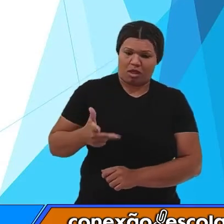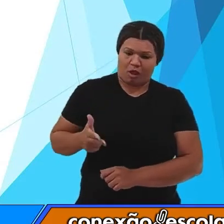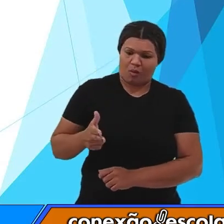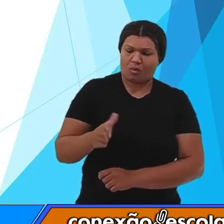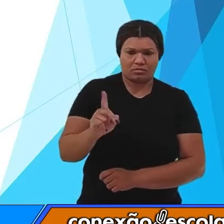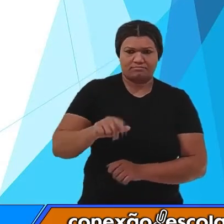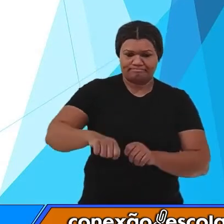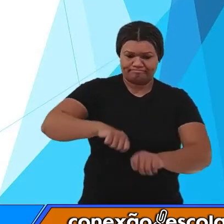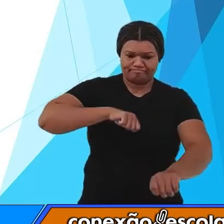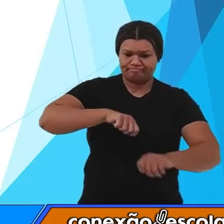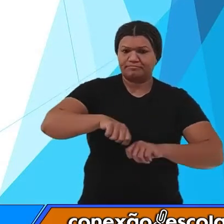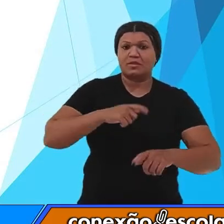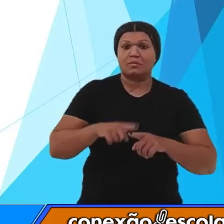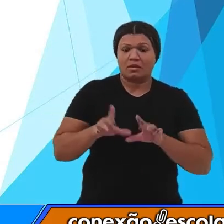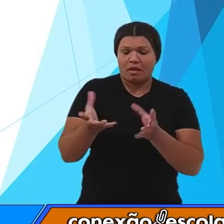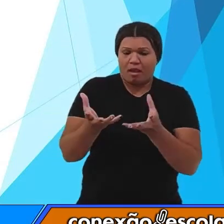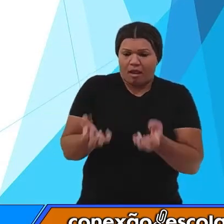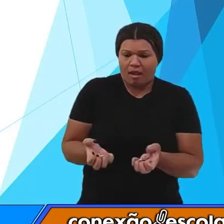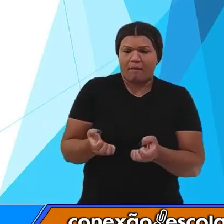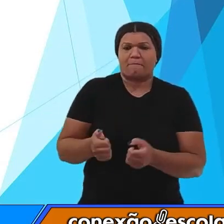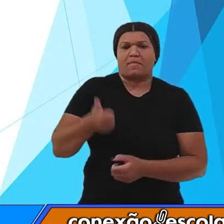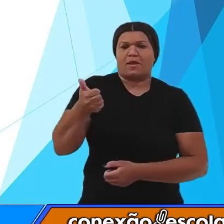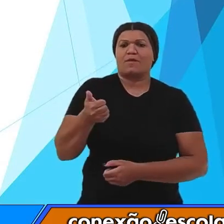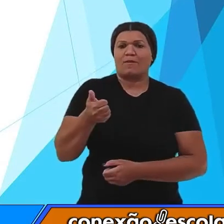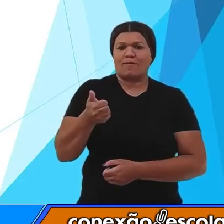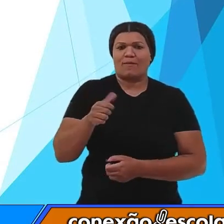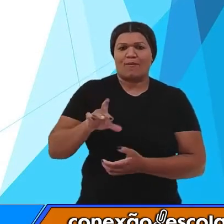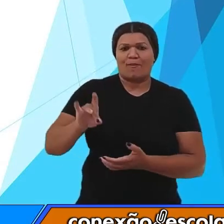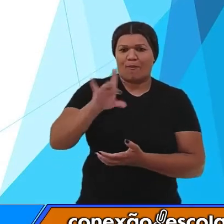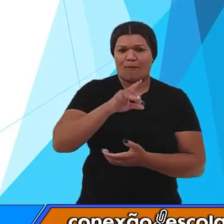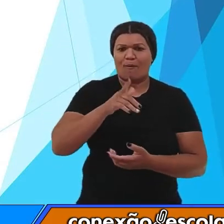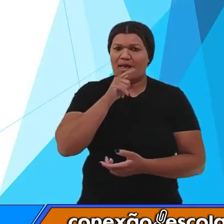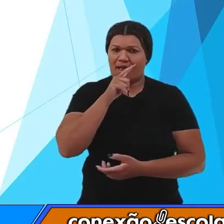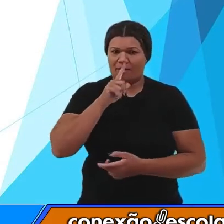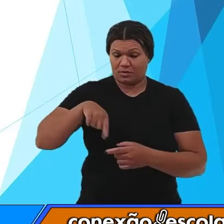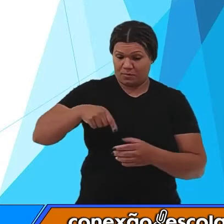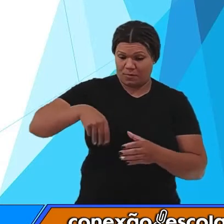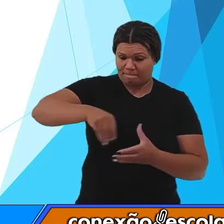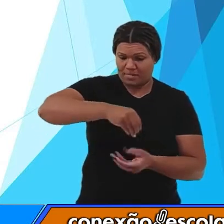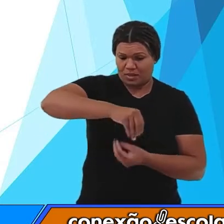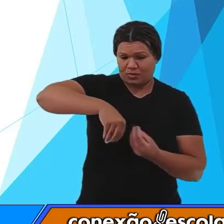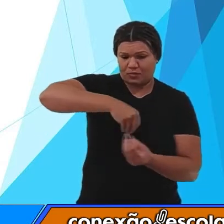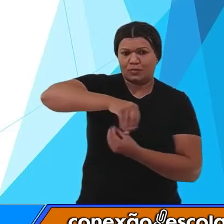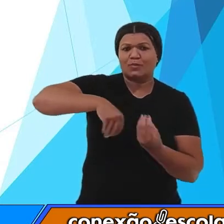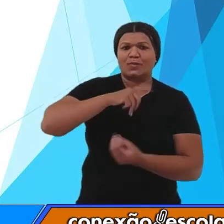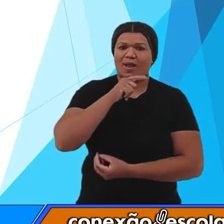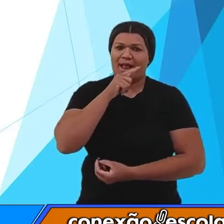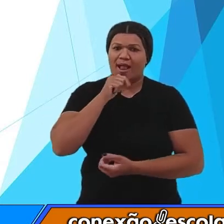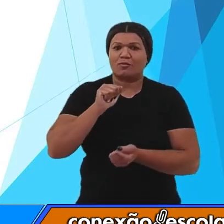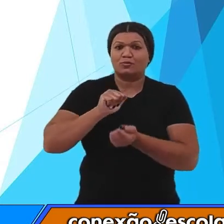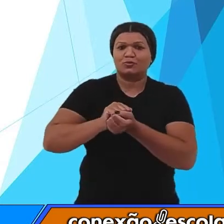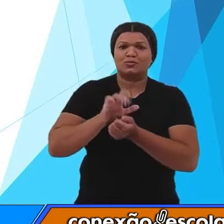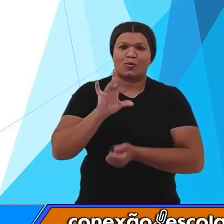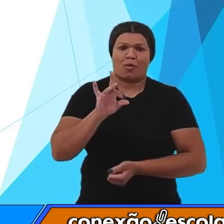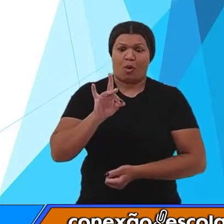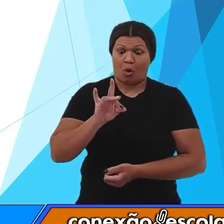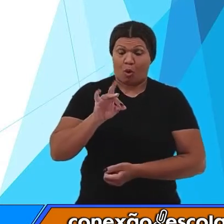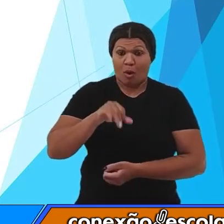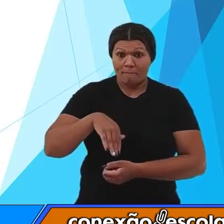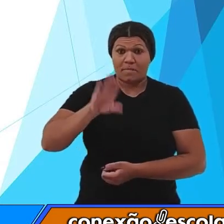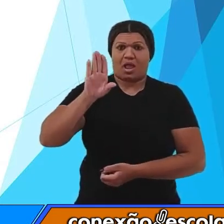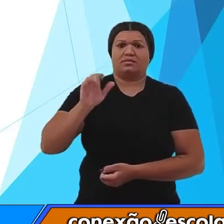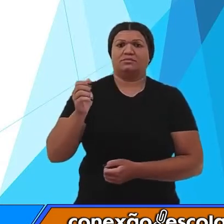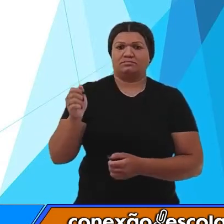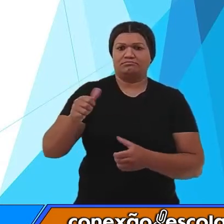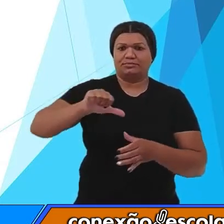água. Depois, você coloca um pouco de água e mistura com um pouco de cola, uma porcentagem maior de cola. Encha